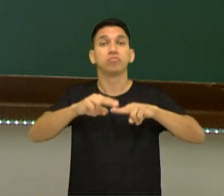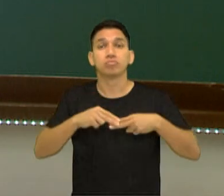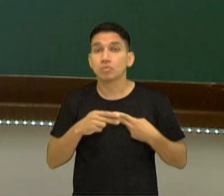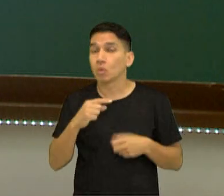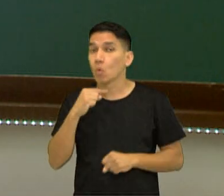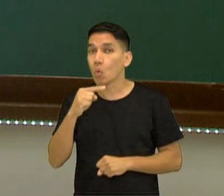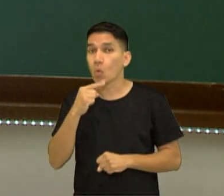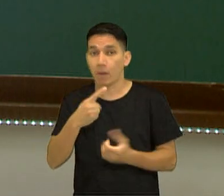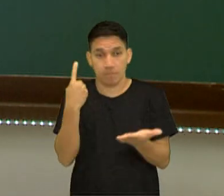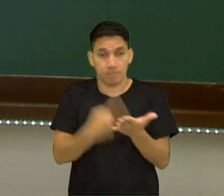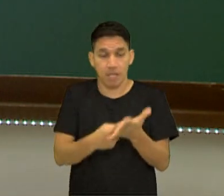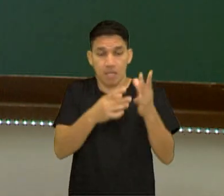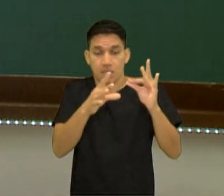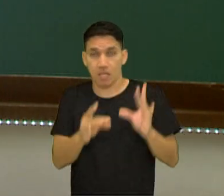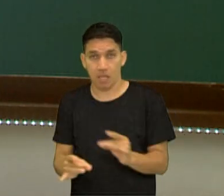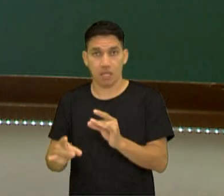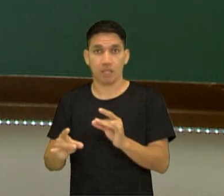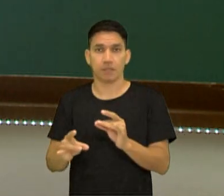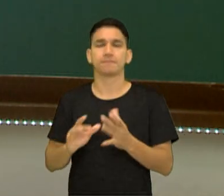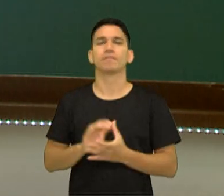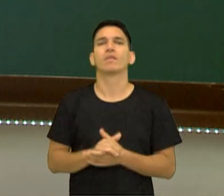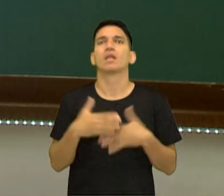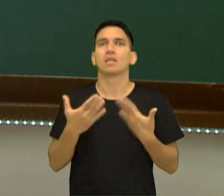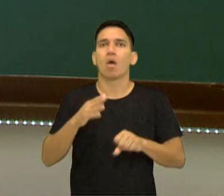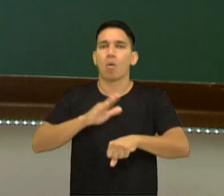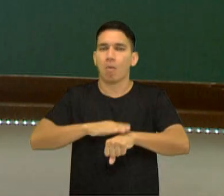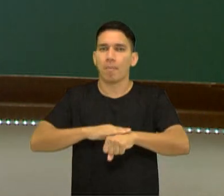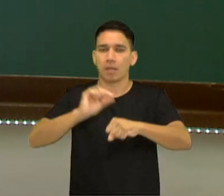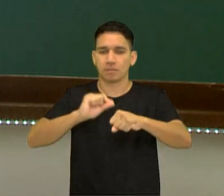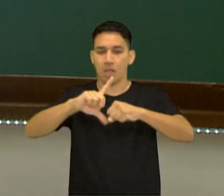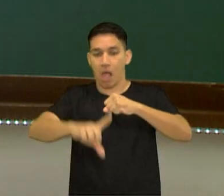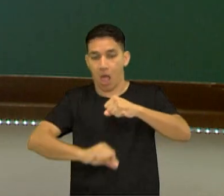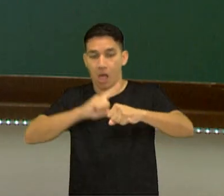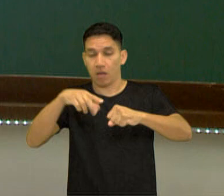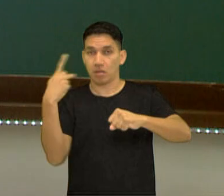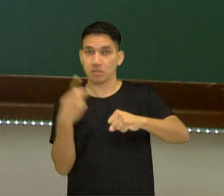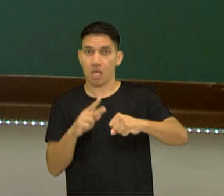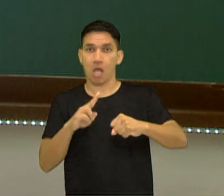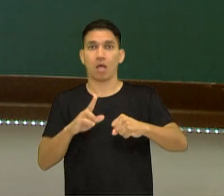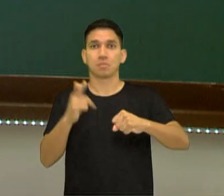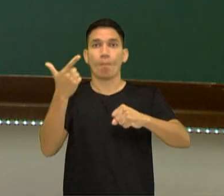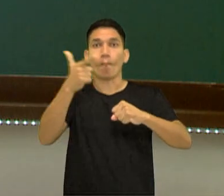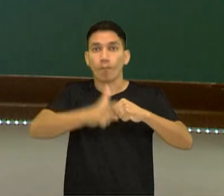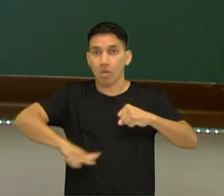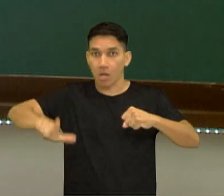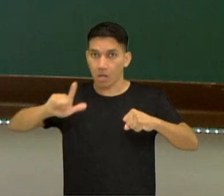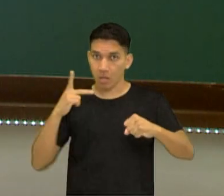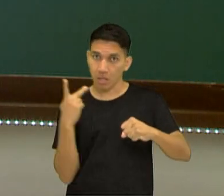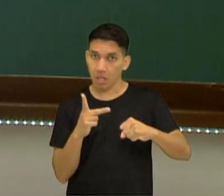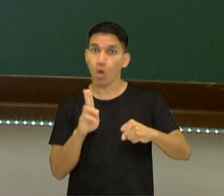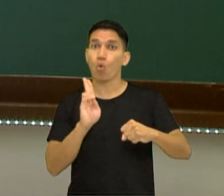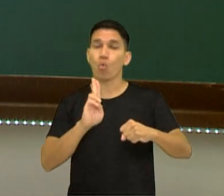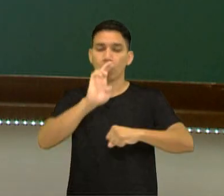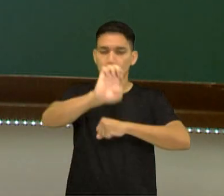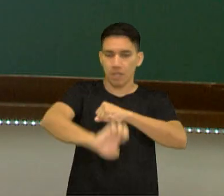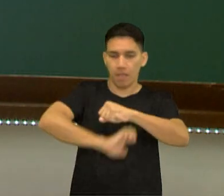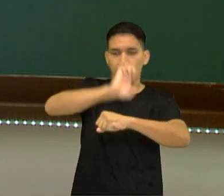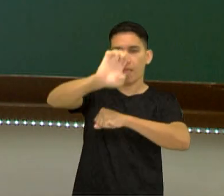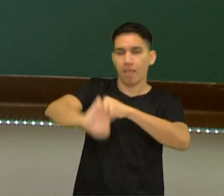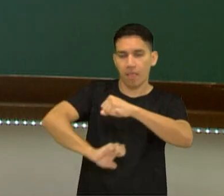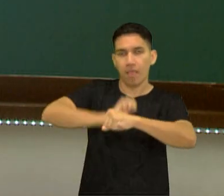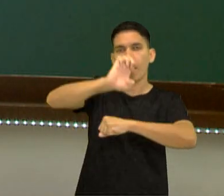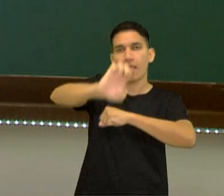estacionária. Então, quando eu tenho um átomo que está no estado fundamental, neutro, ele está fazendo o seu elétron uma